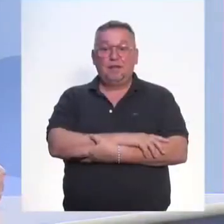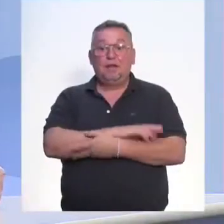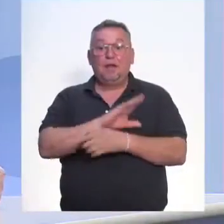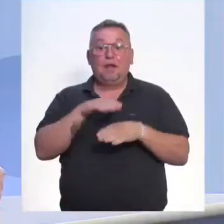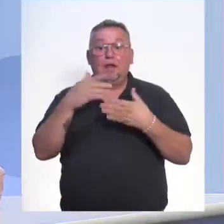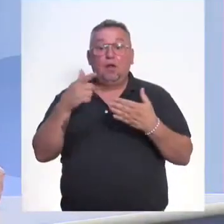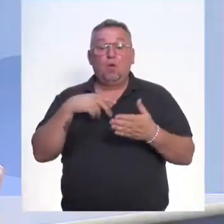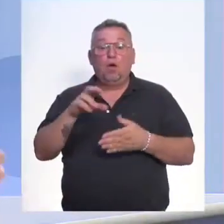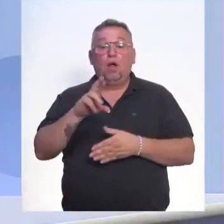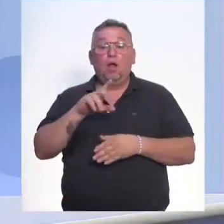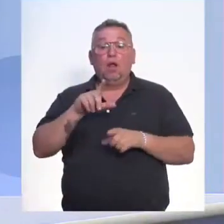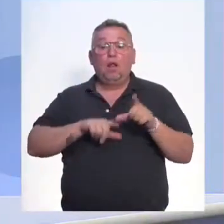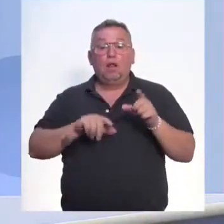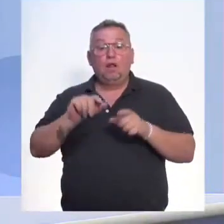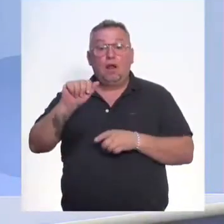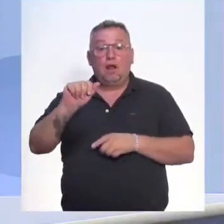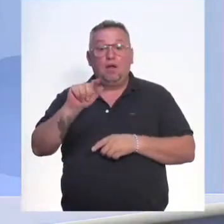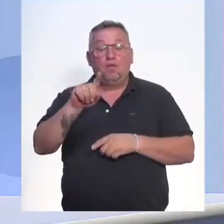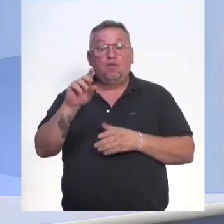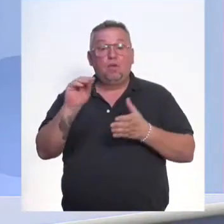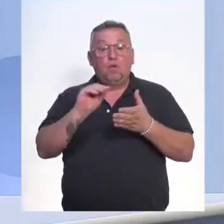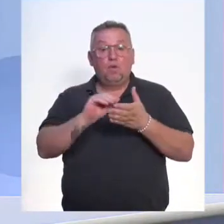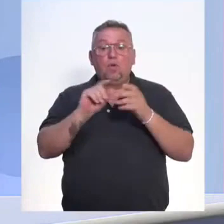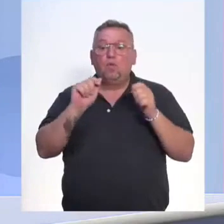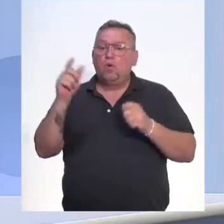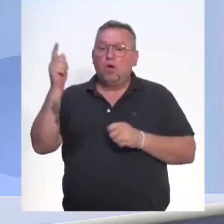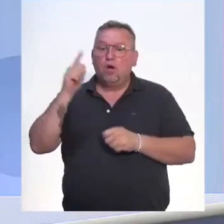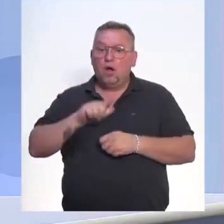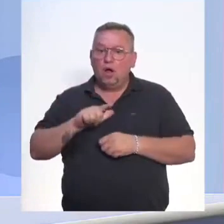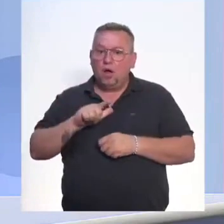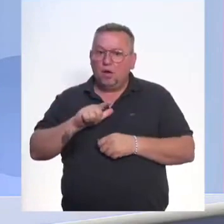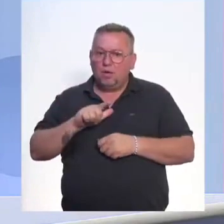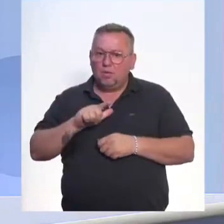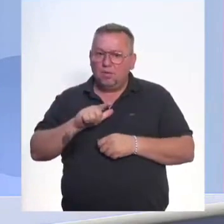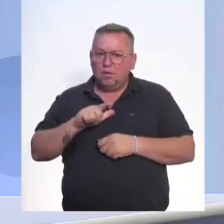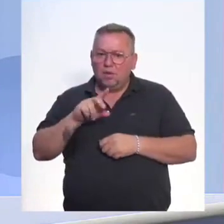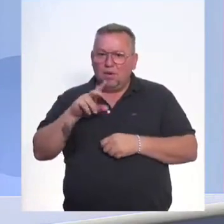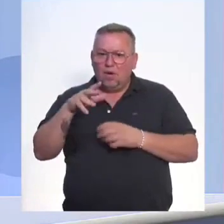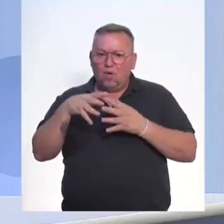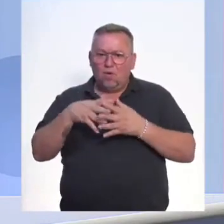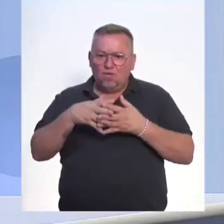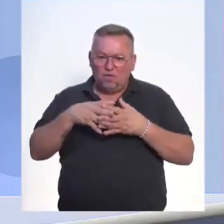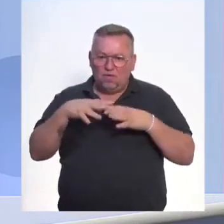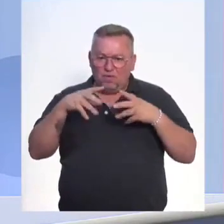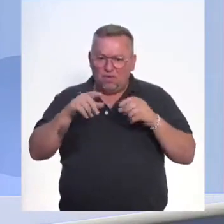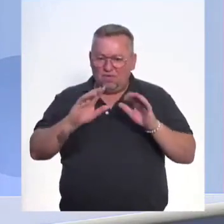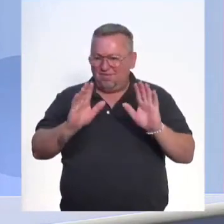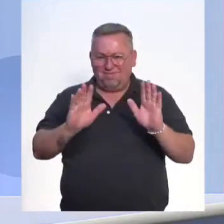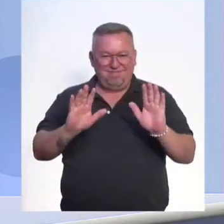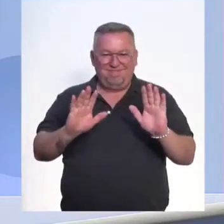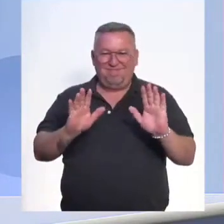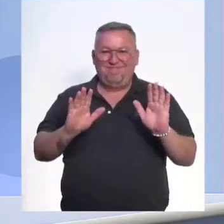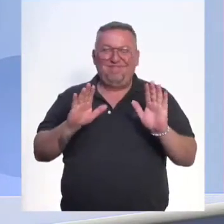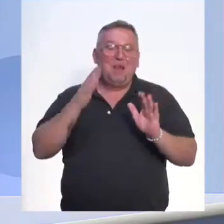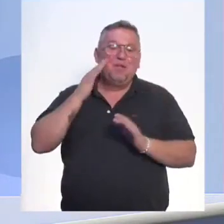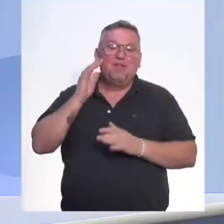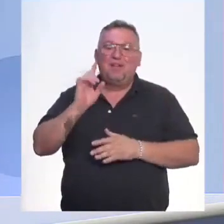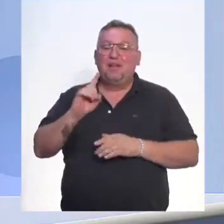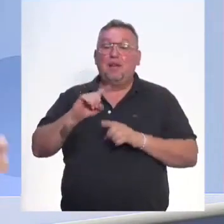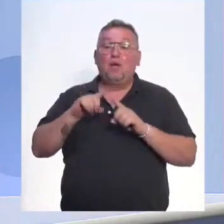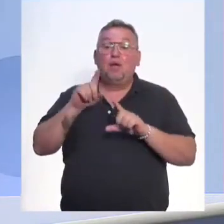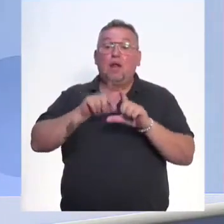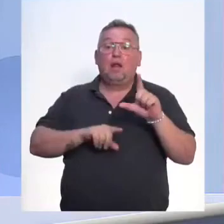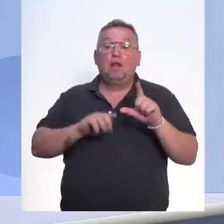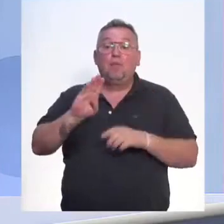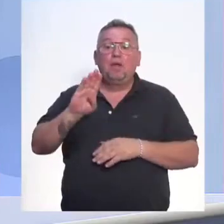deu a letra A? Você colocou lá que pode repetir? Você se confundiu tudo? Não, eu sei que não. E na letra